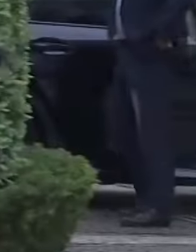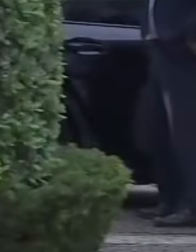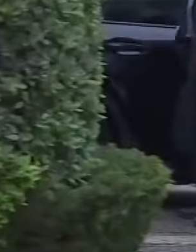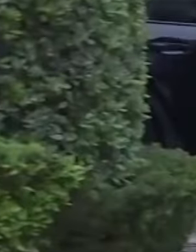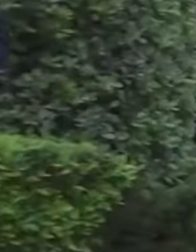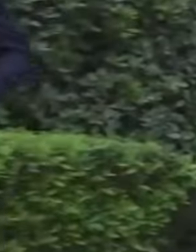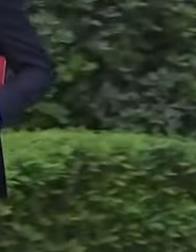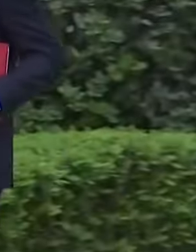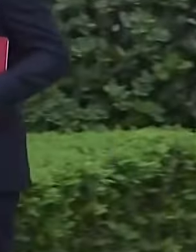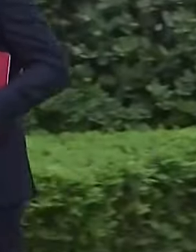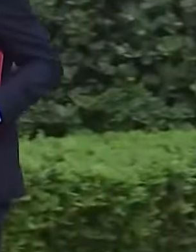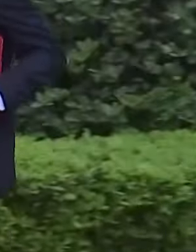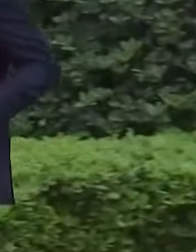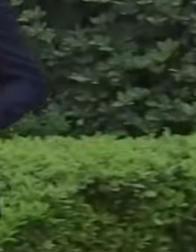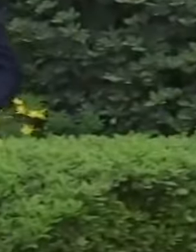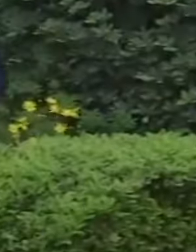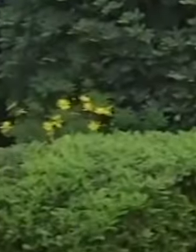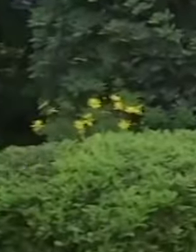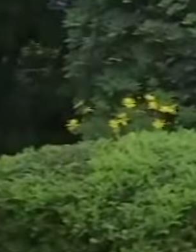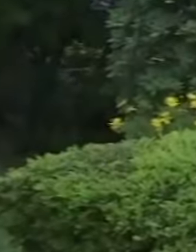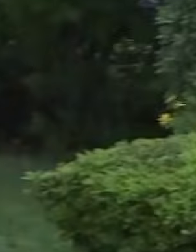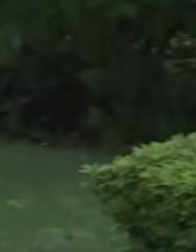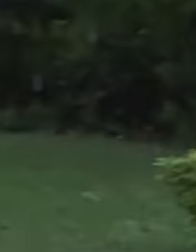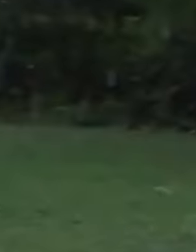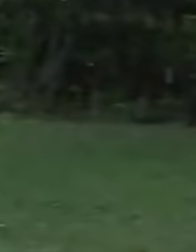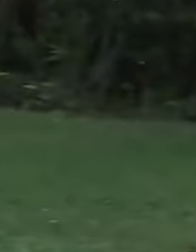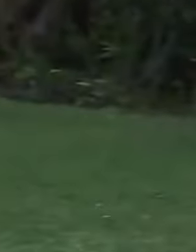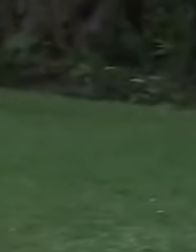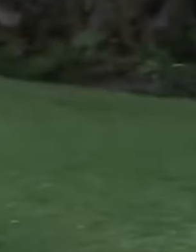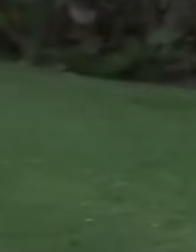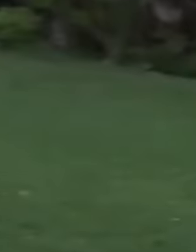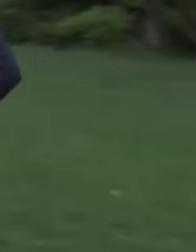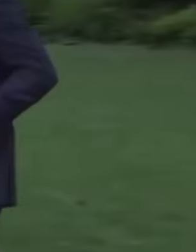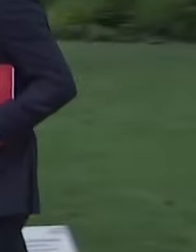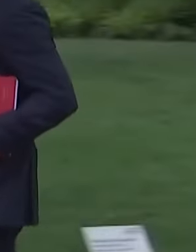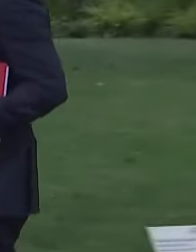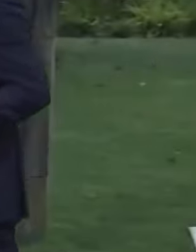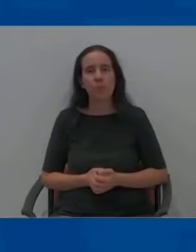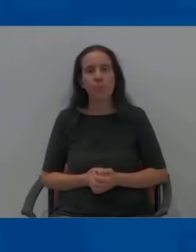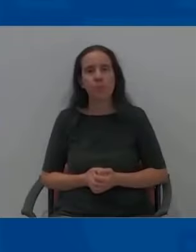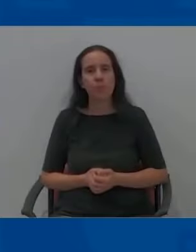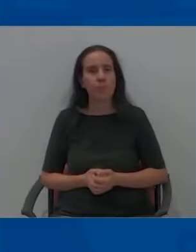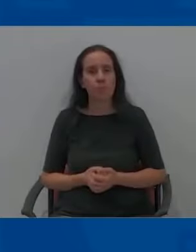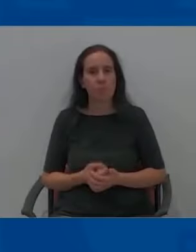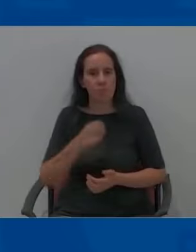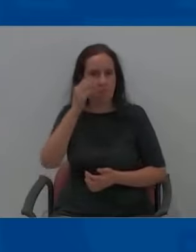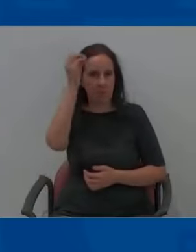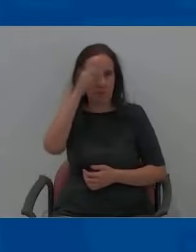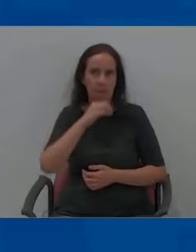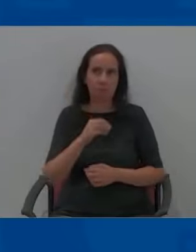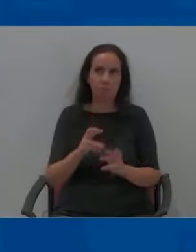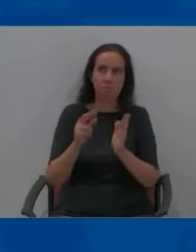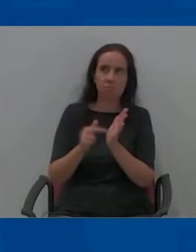os problemas são difíceis e estruturais e que não se resolvem em qu meses ninguém de boa